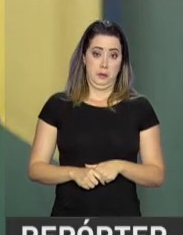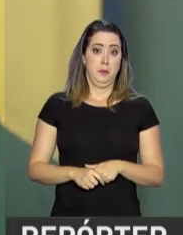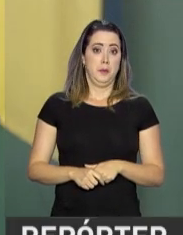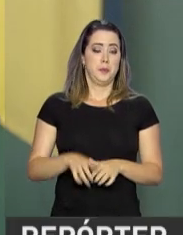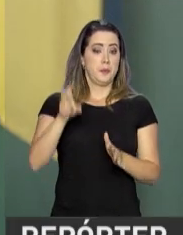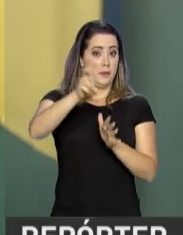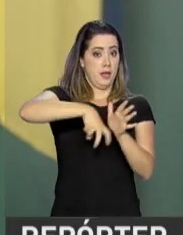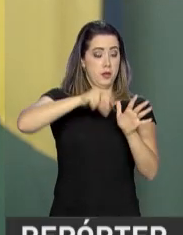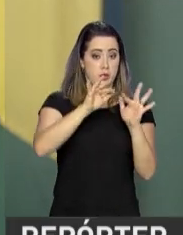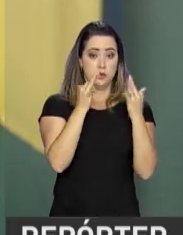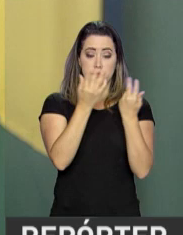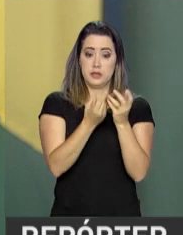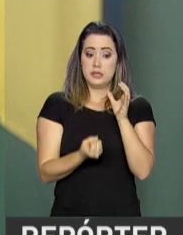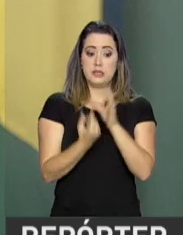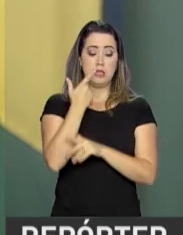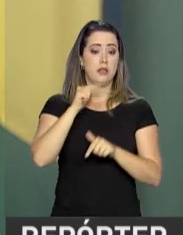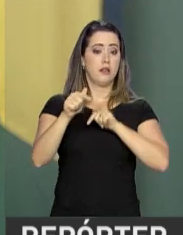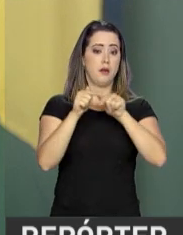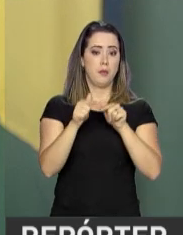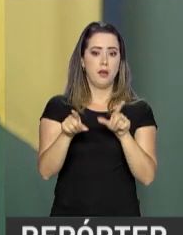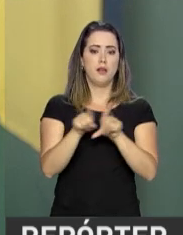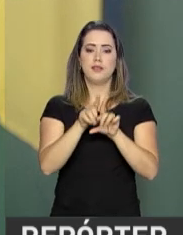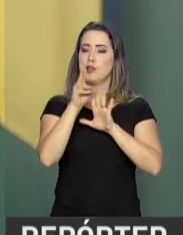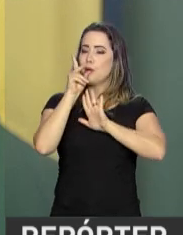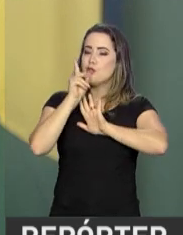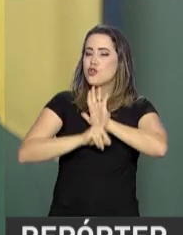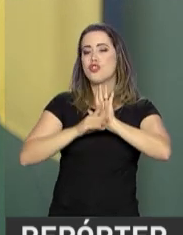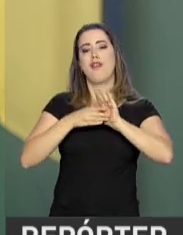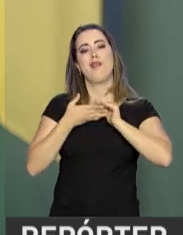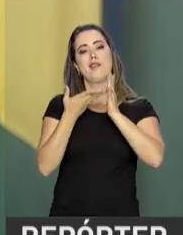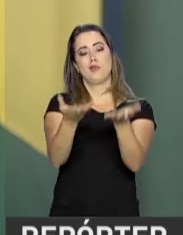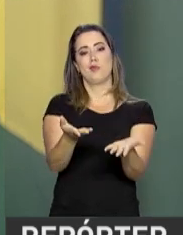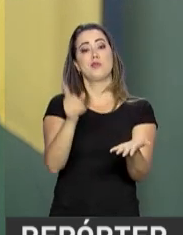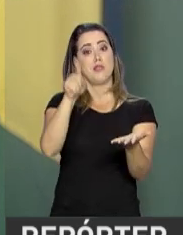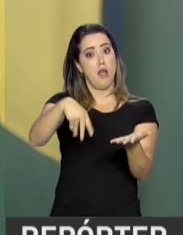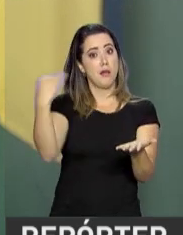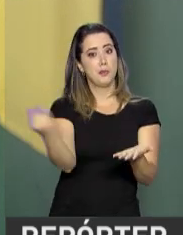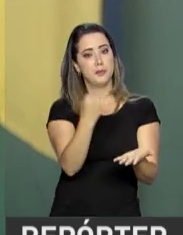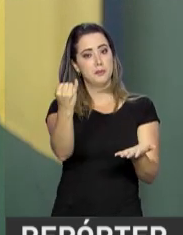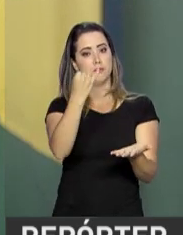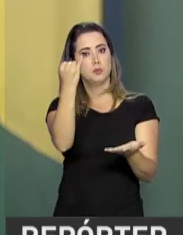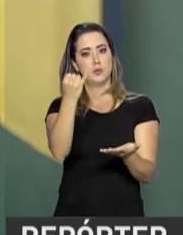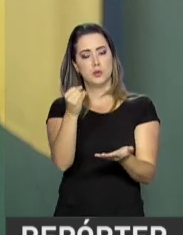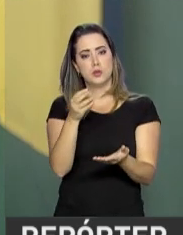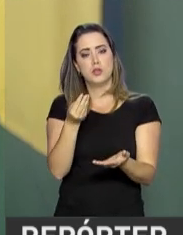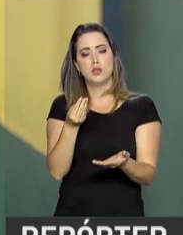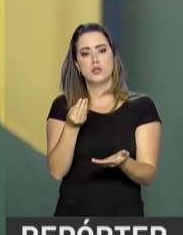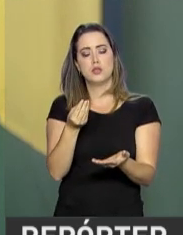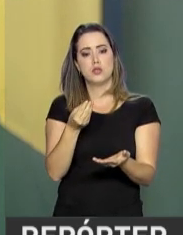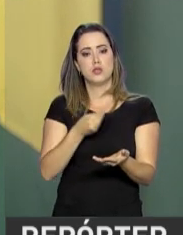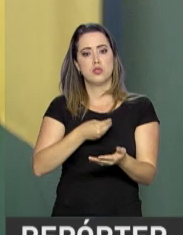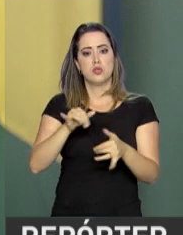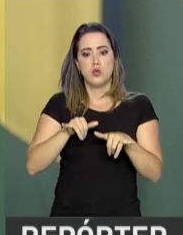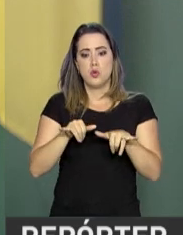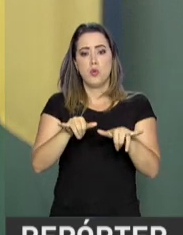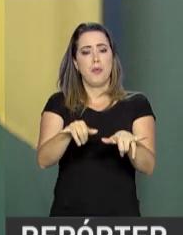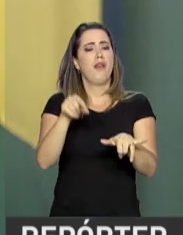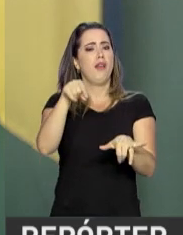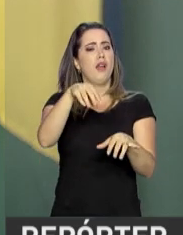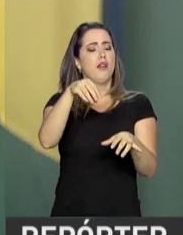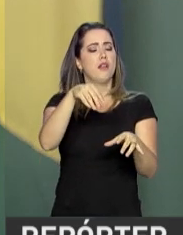e naturalmente dignidade têm peso decisivo no abastecimento do mercado interno